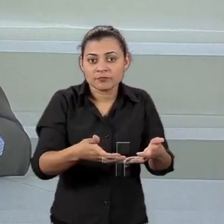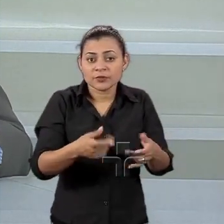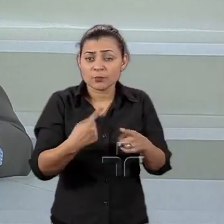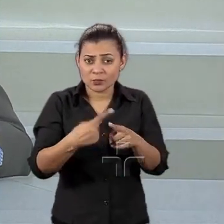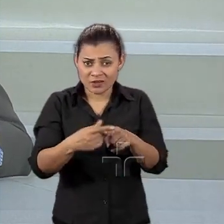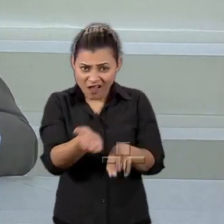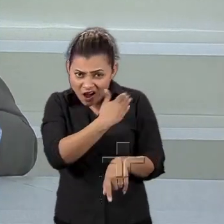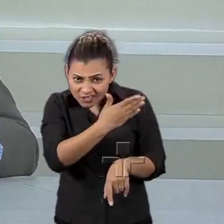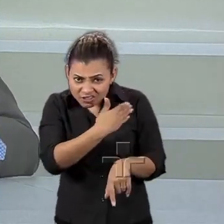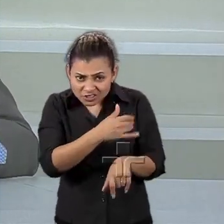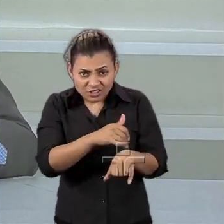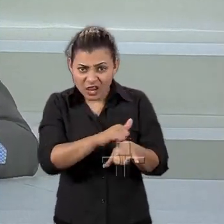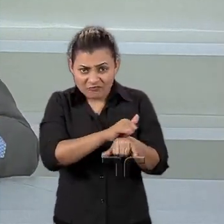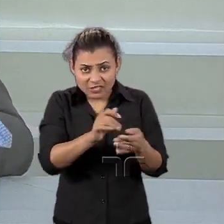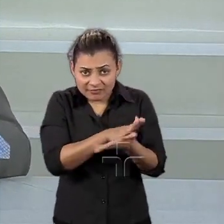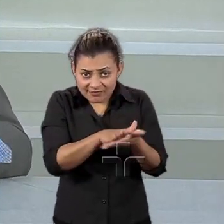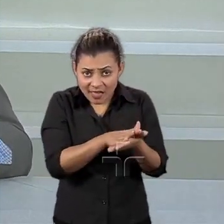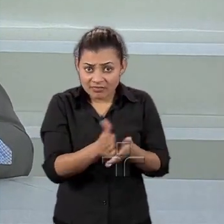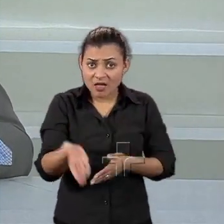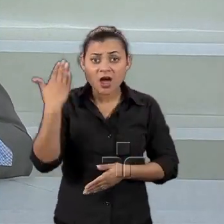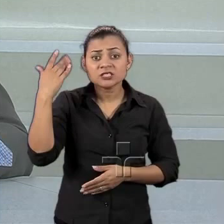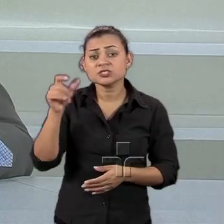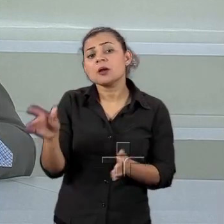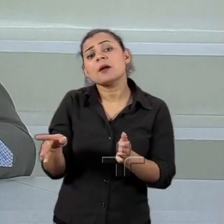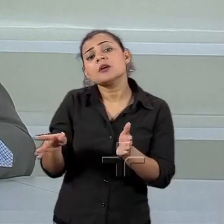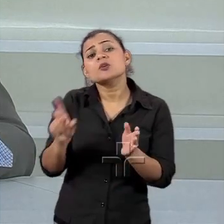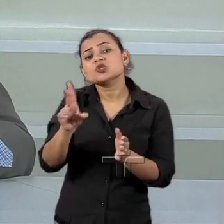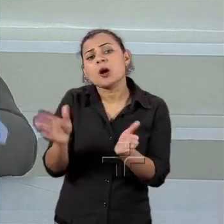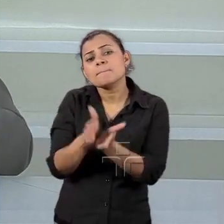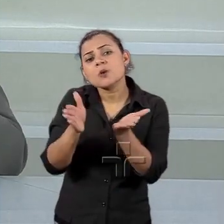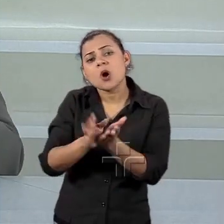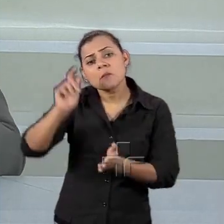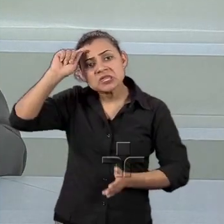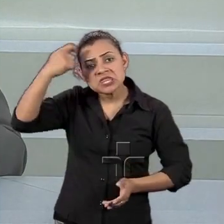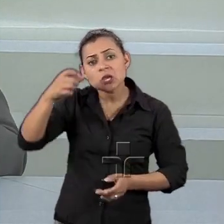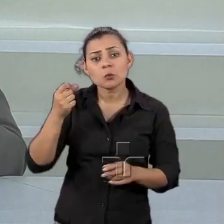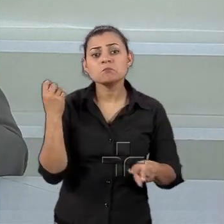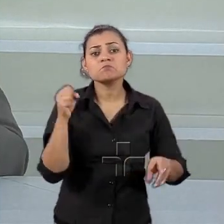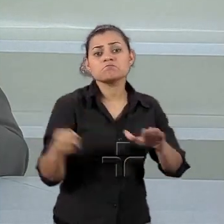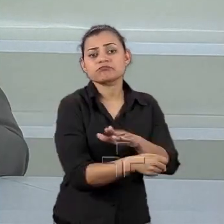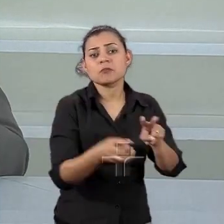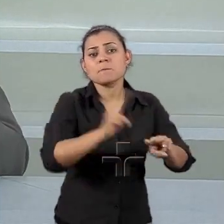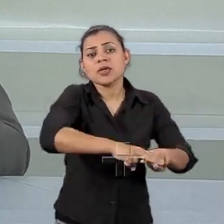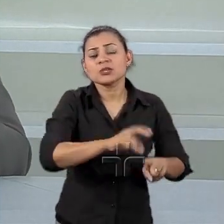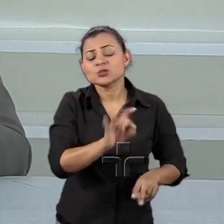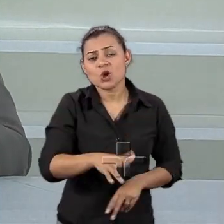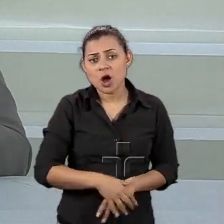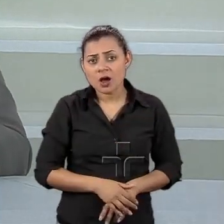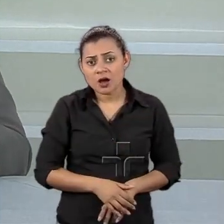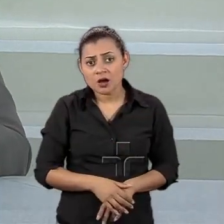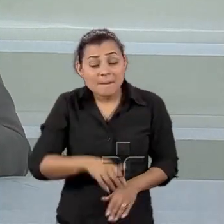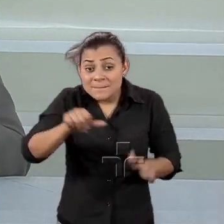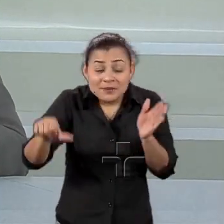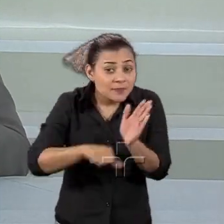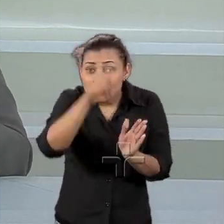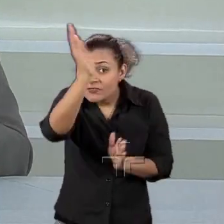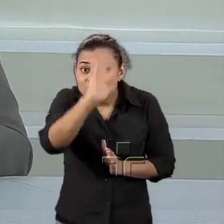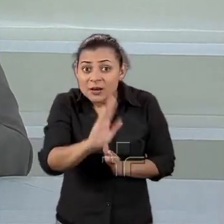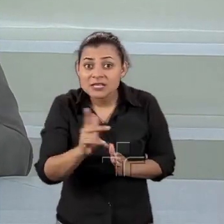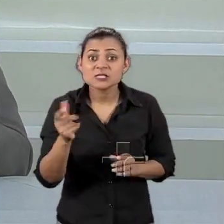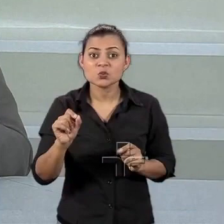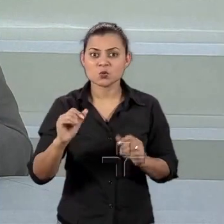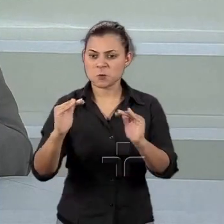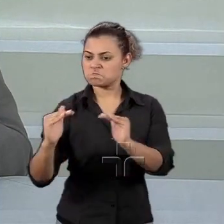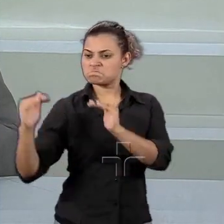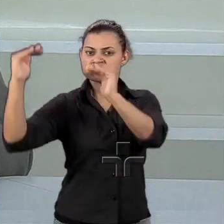pobres, negros, que não tinham bons advogados, iam para a cadeia. Pela primeira vez na história do país, você viu poderosos do